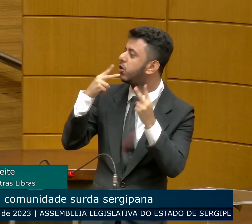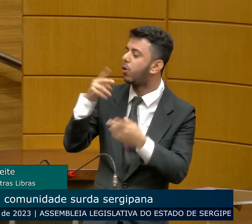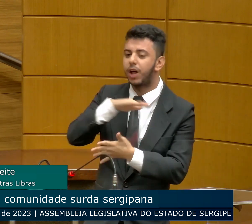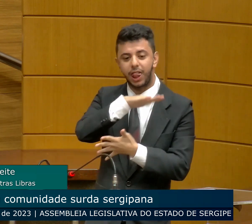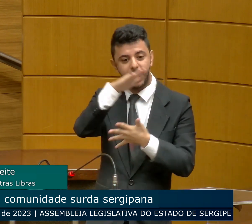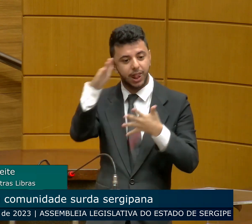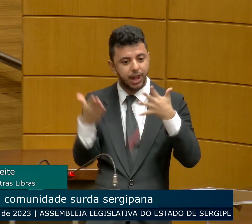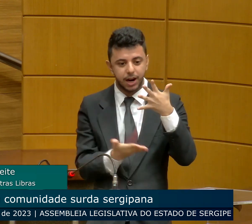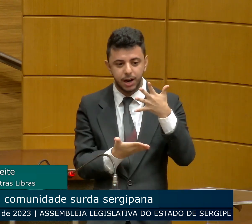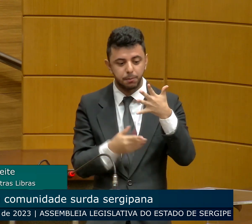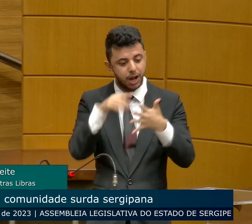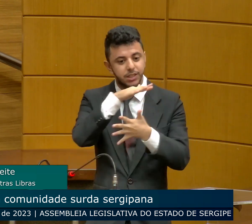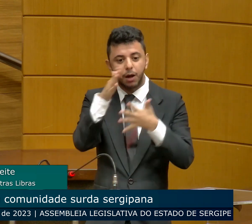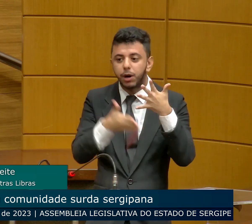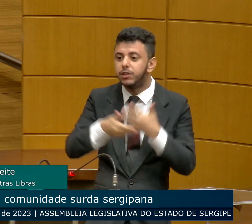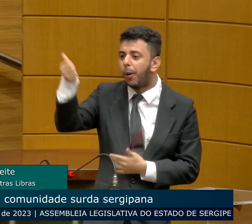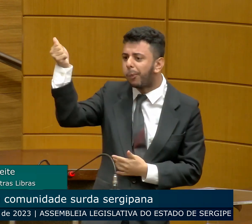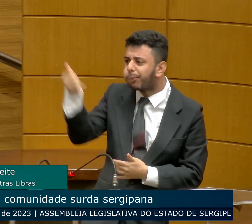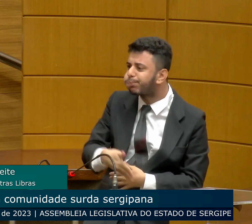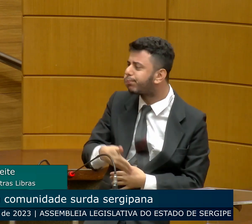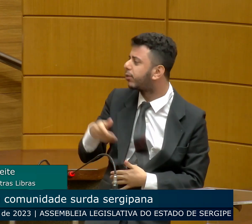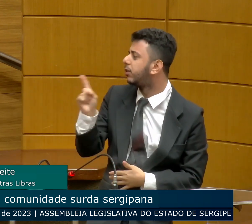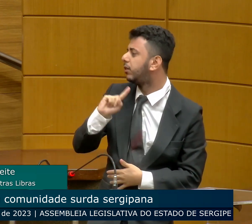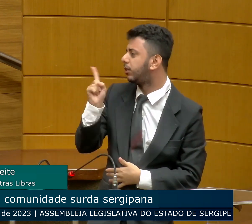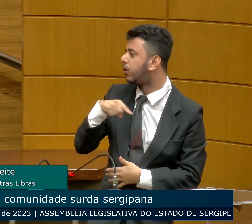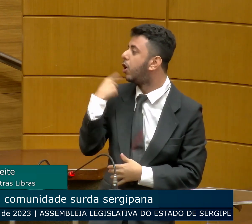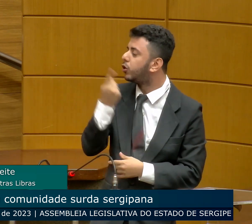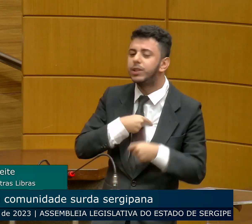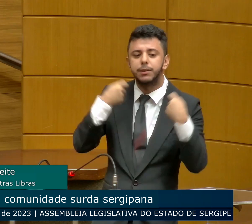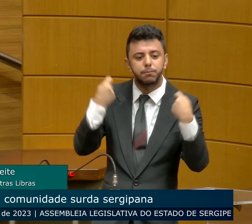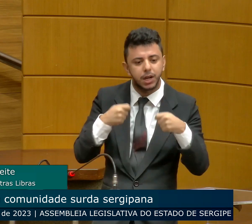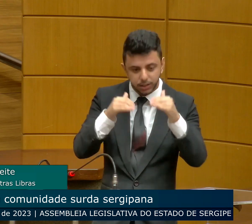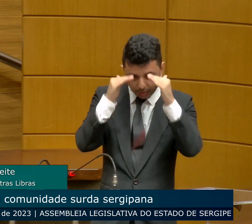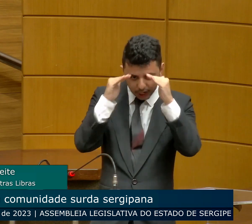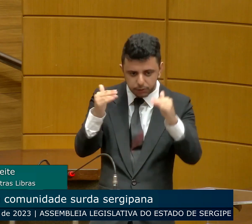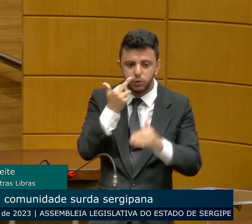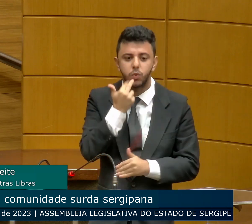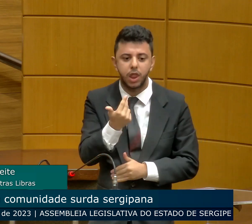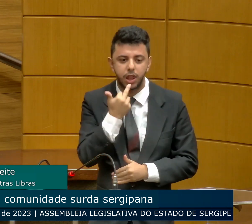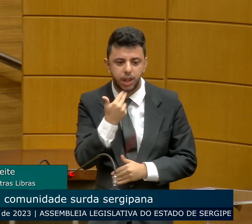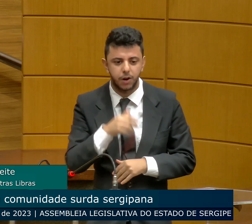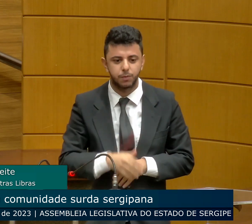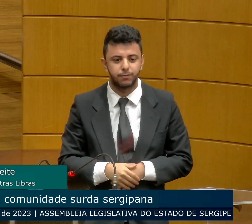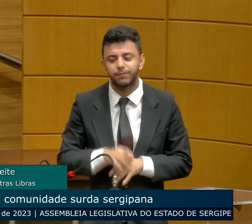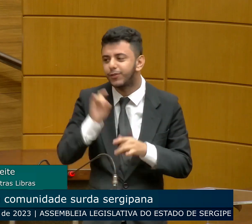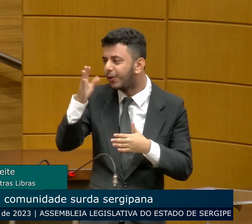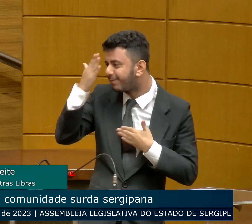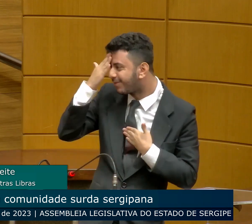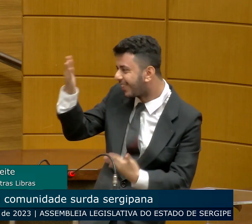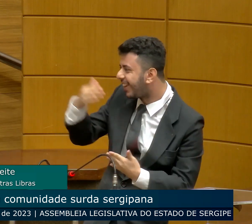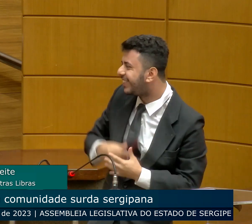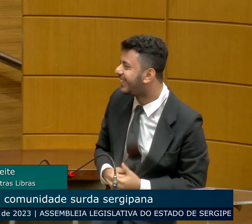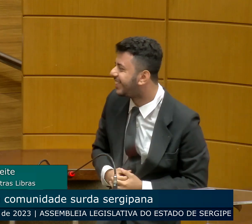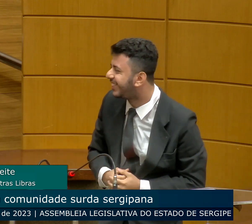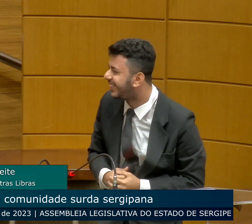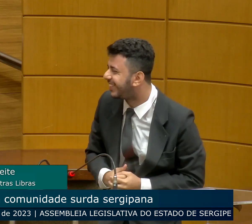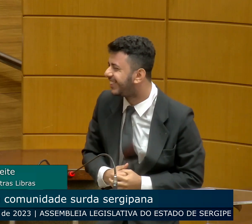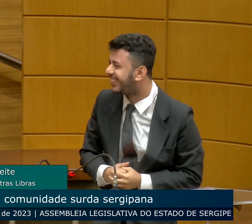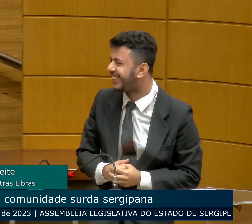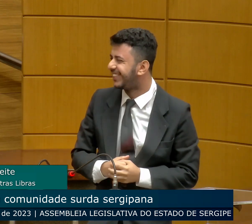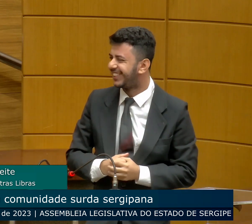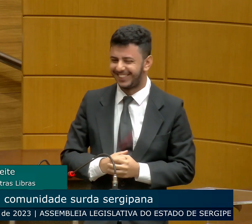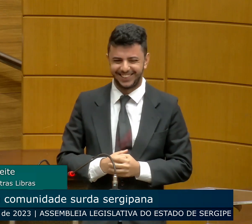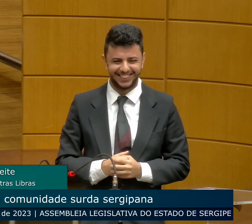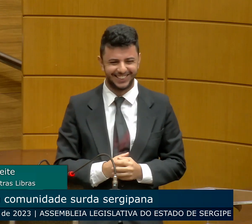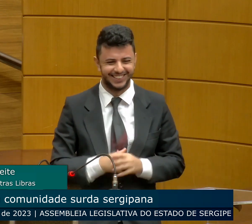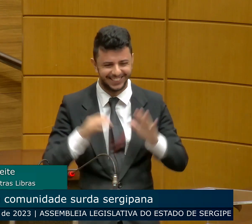esforços, né, e estamos lutando para conseguir essa valorização, tá? Precisamos de respeito, respeito linguístico,